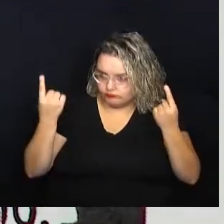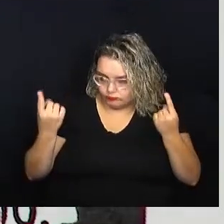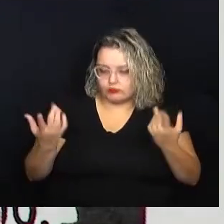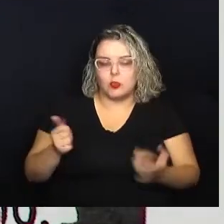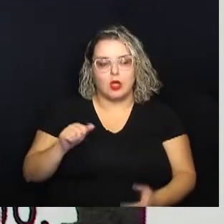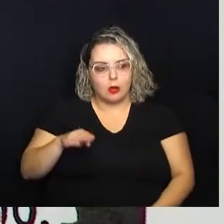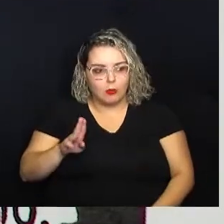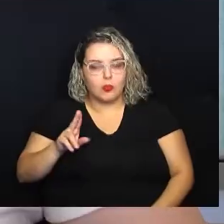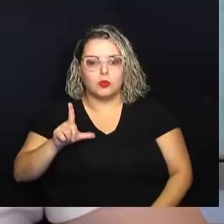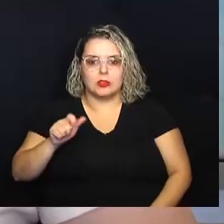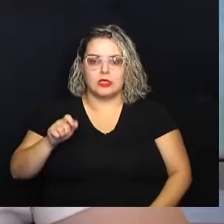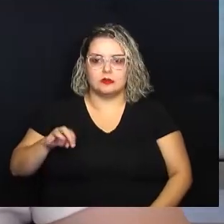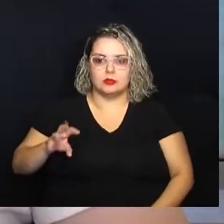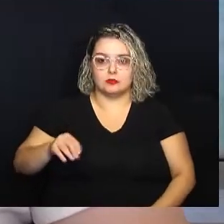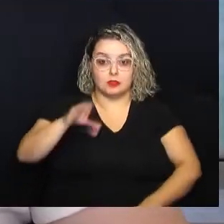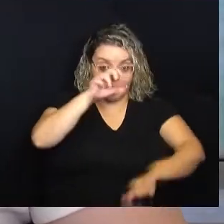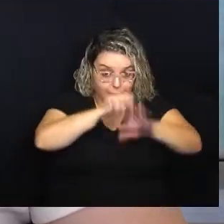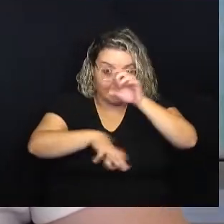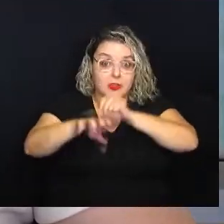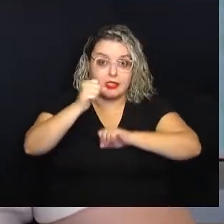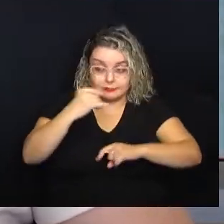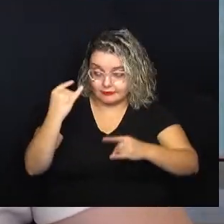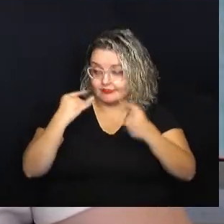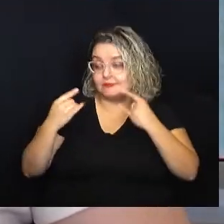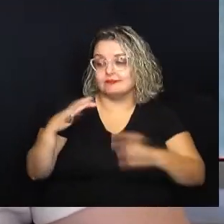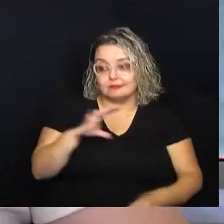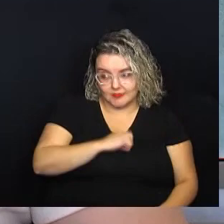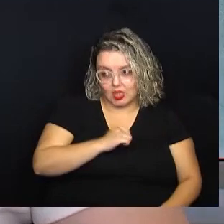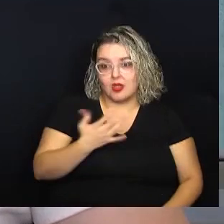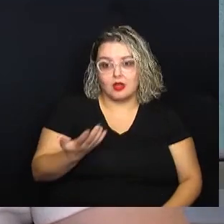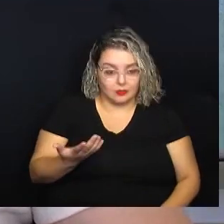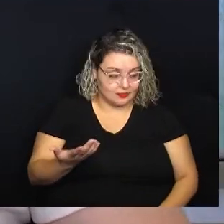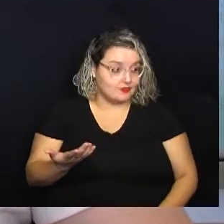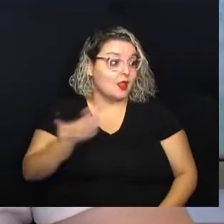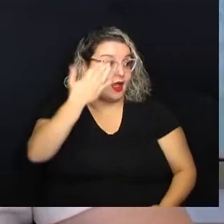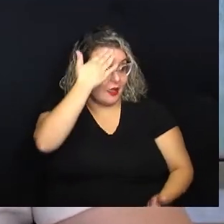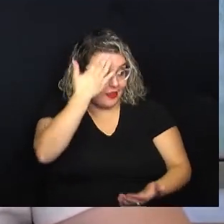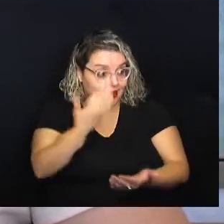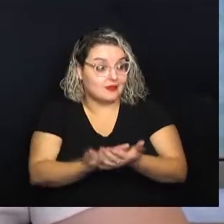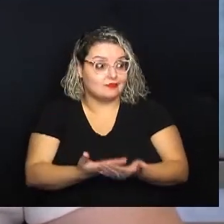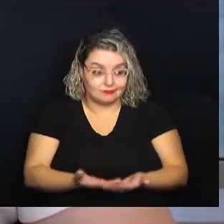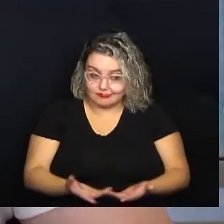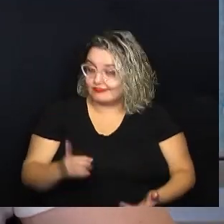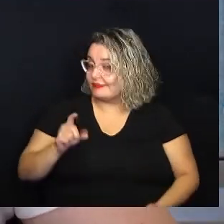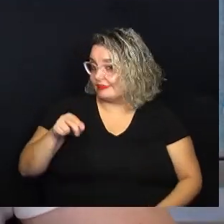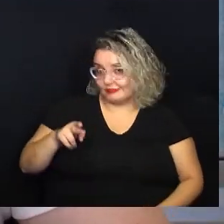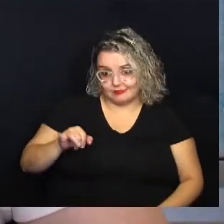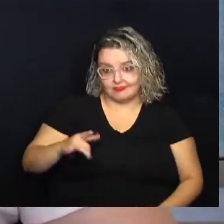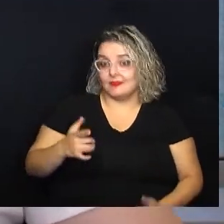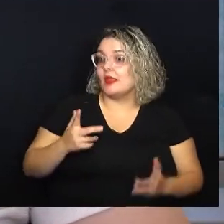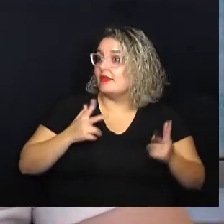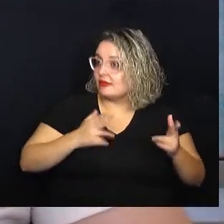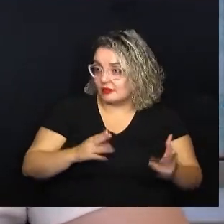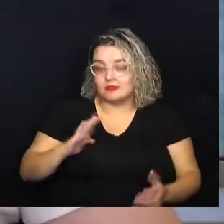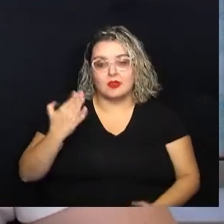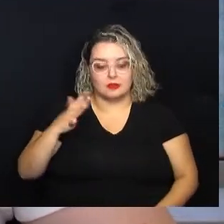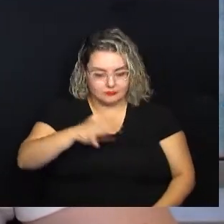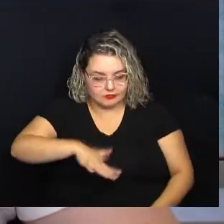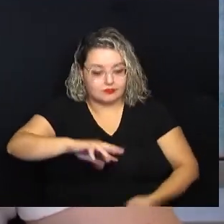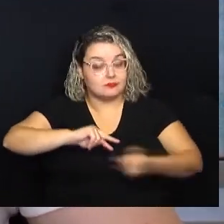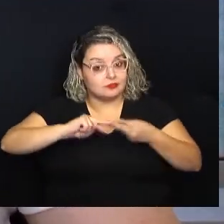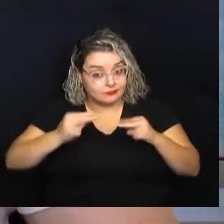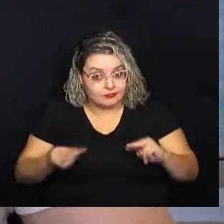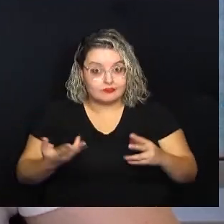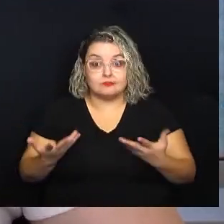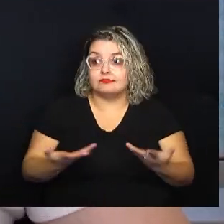pacientes do ambulatório. Tenho aprendido bastante, né? Uma área que eu também tenho interesse, que eu gosto, né? Acredito que para o Daniel é a mesma coisa,